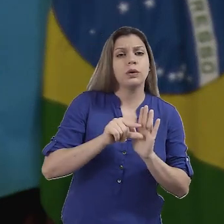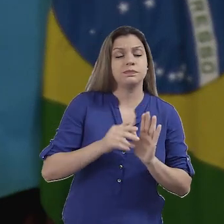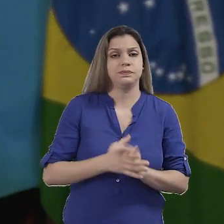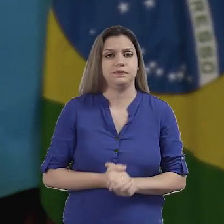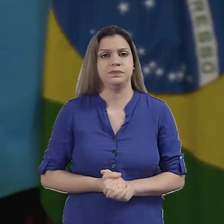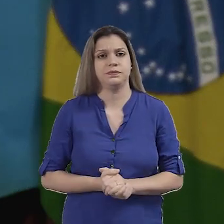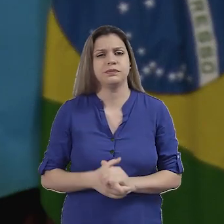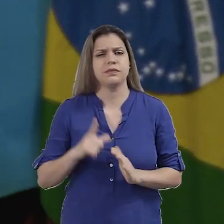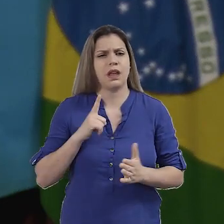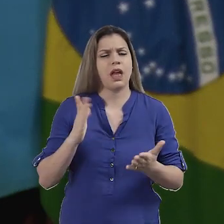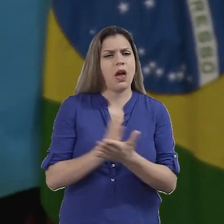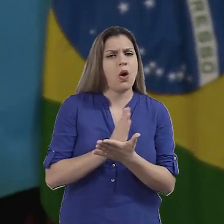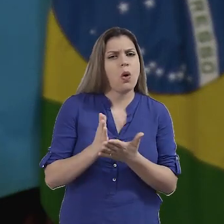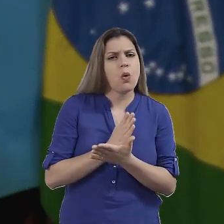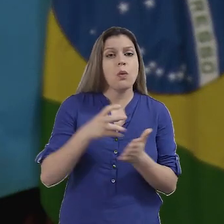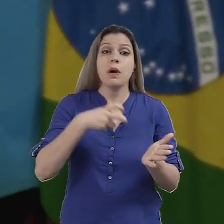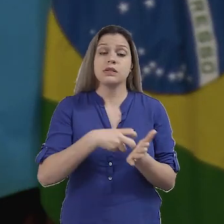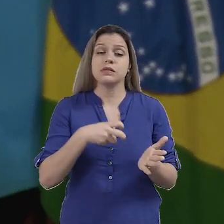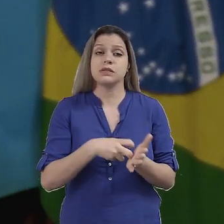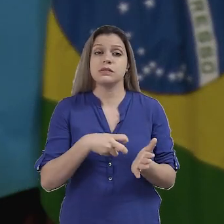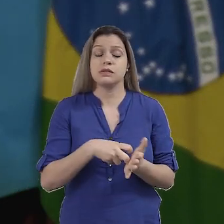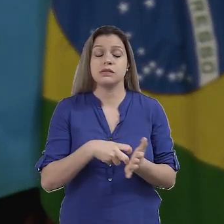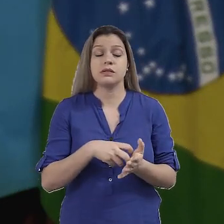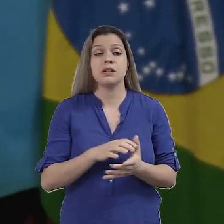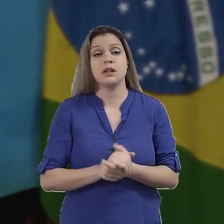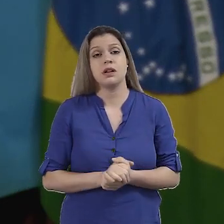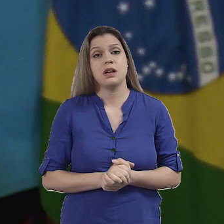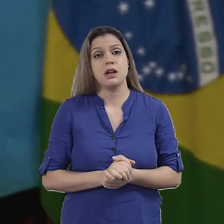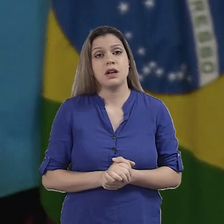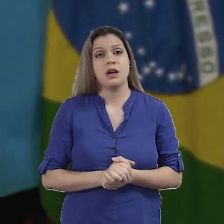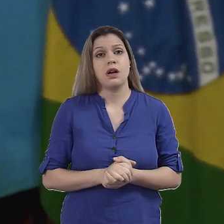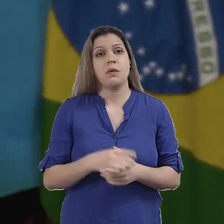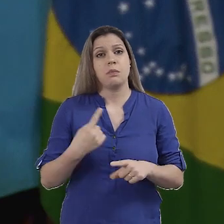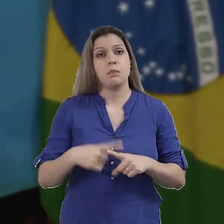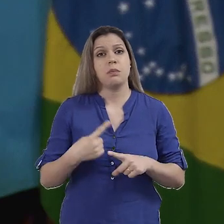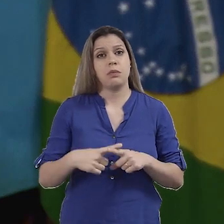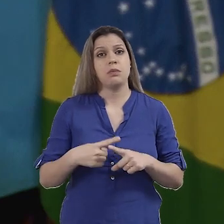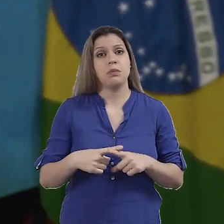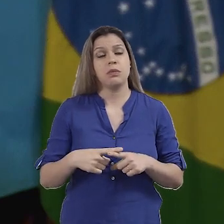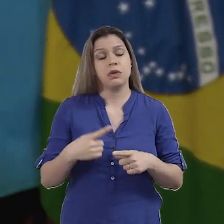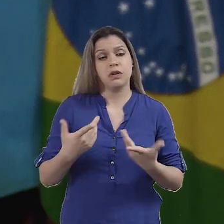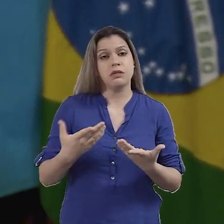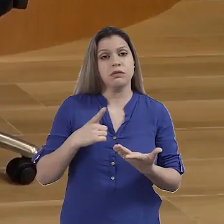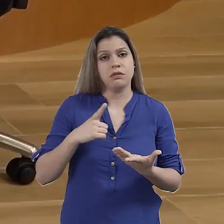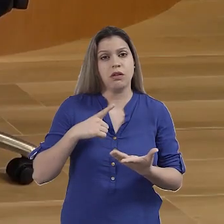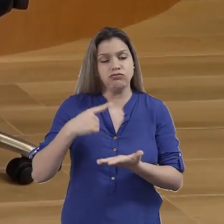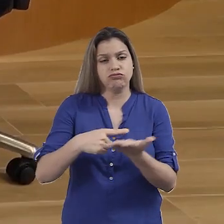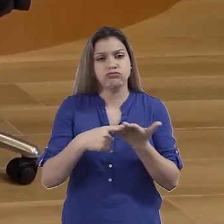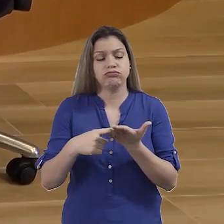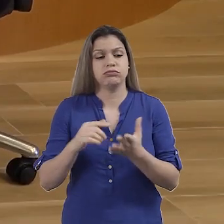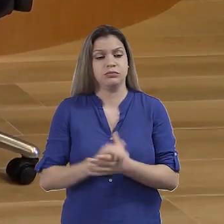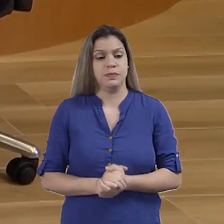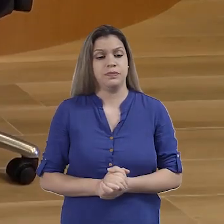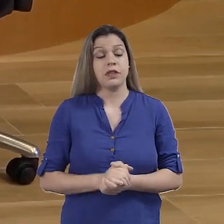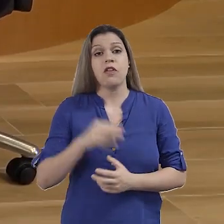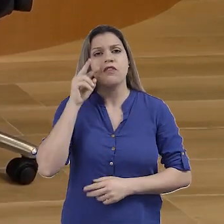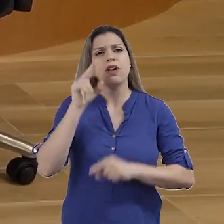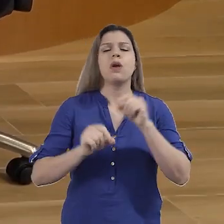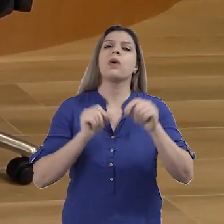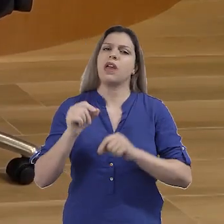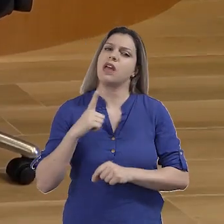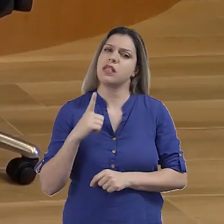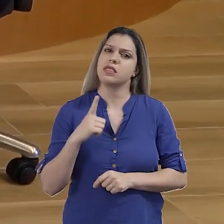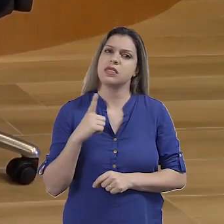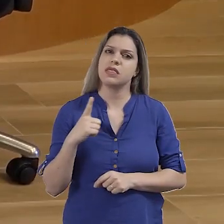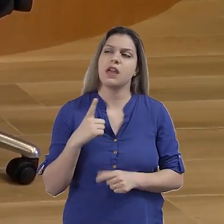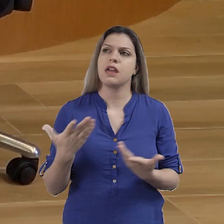reduzida, ela tem algumas das sanções que não são aplicadas em decorrência desse compliance. Então, o que a gente vê no cenário